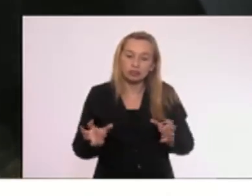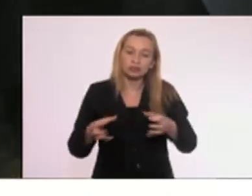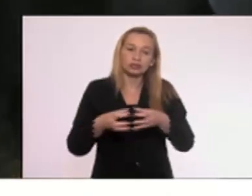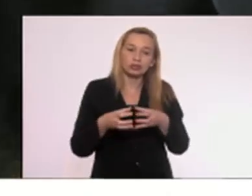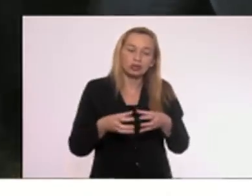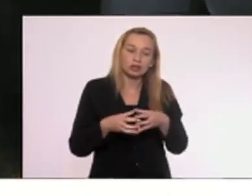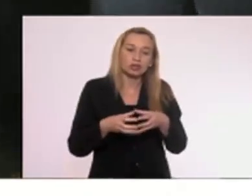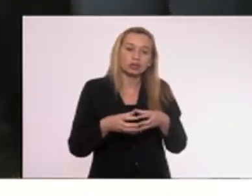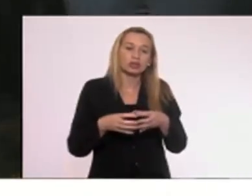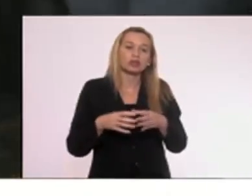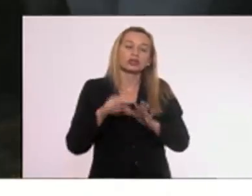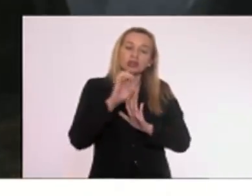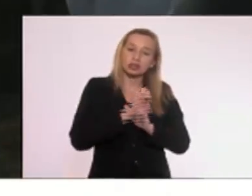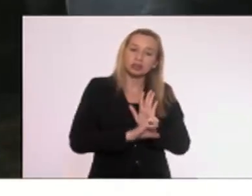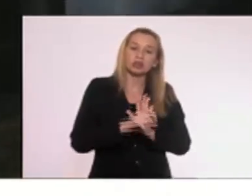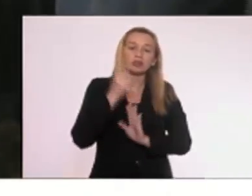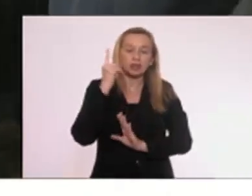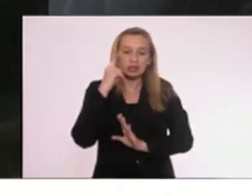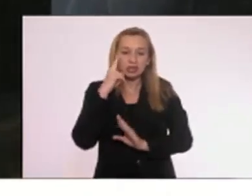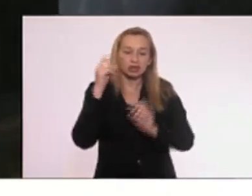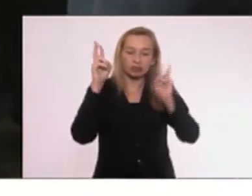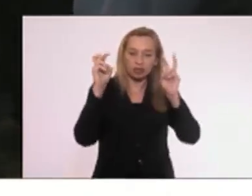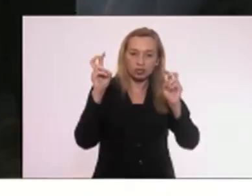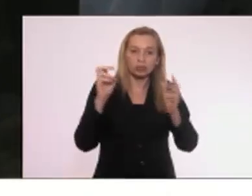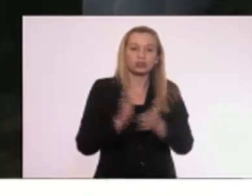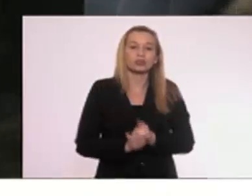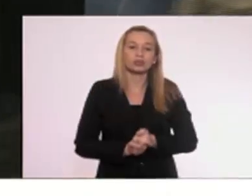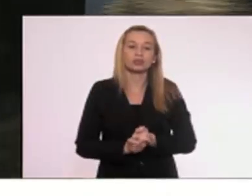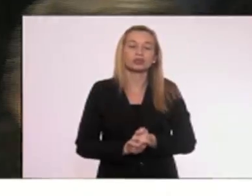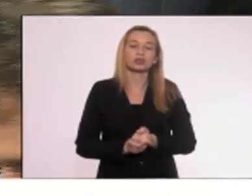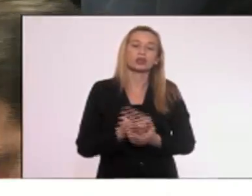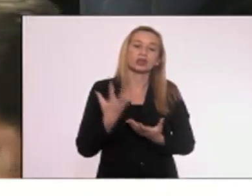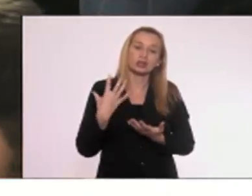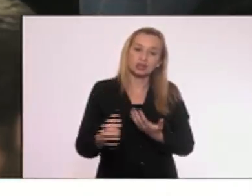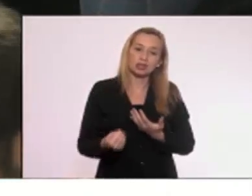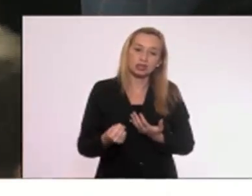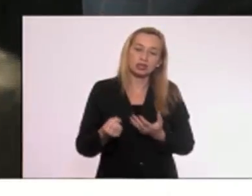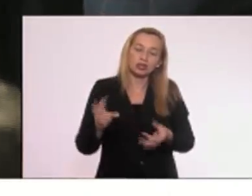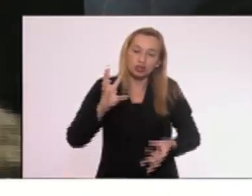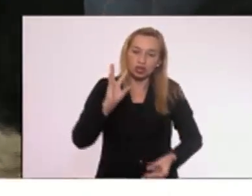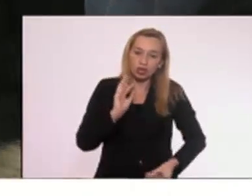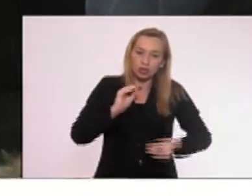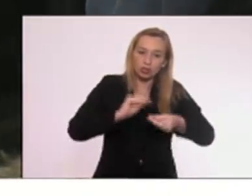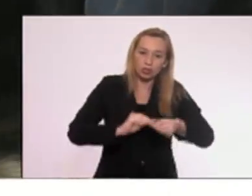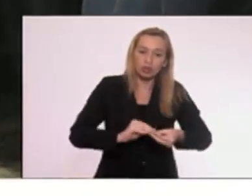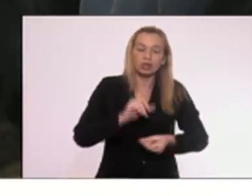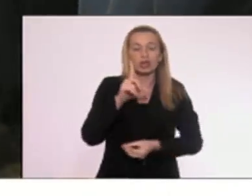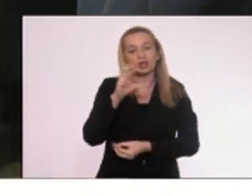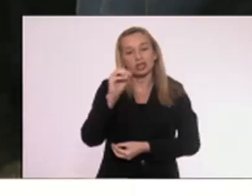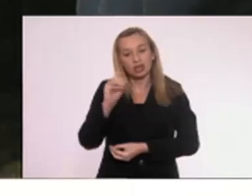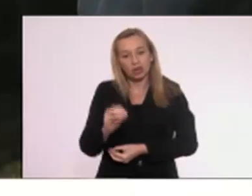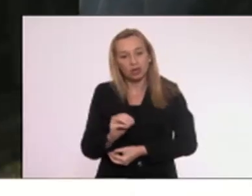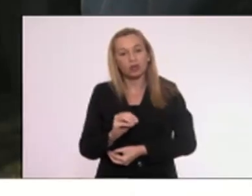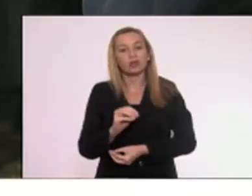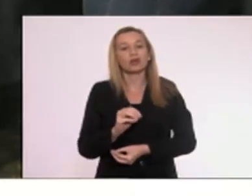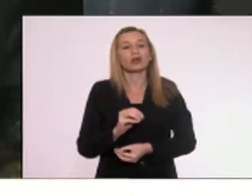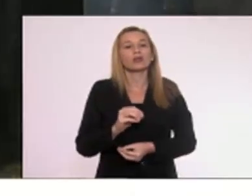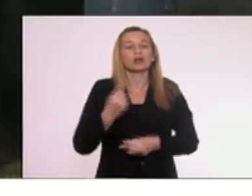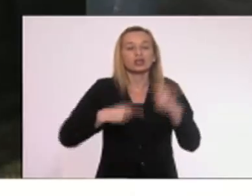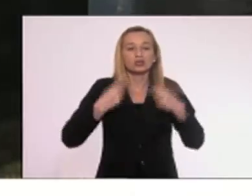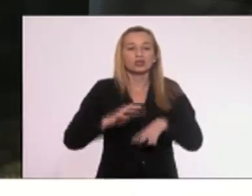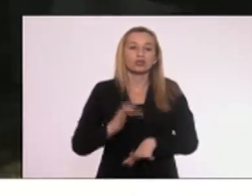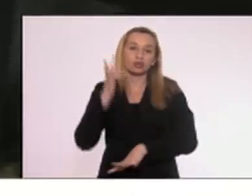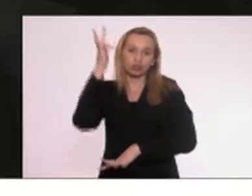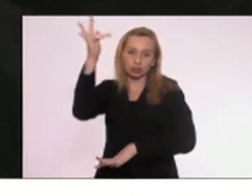emendas que versavam sobre essa matéria e aí acordamos de incluí-lo na LDO para uma discussão futura da